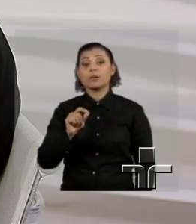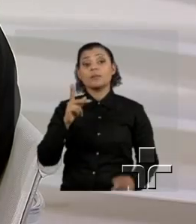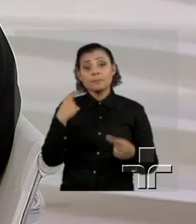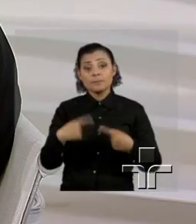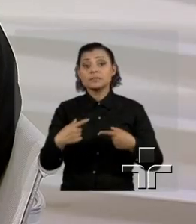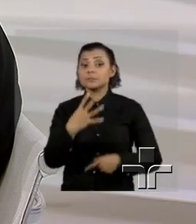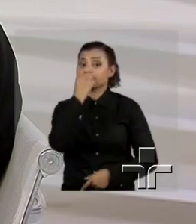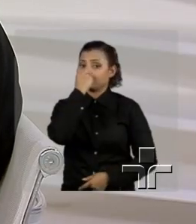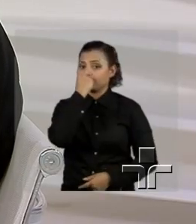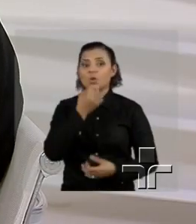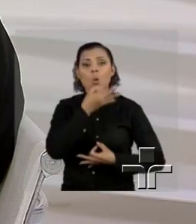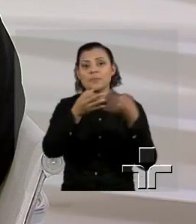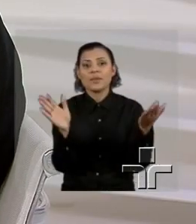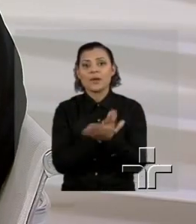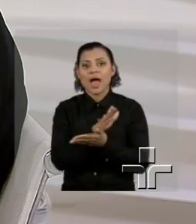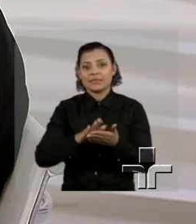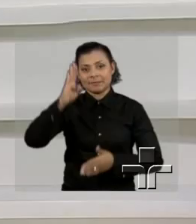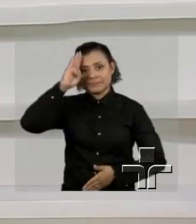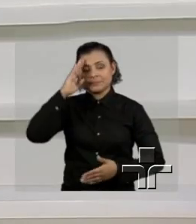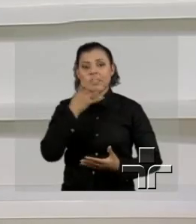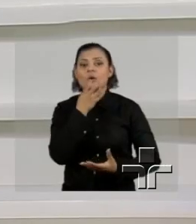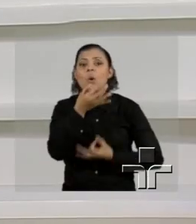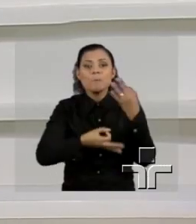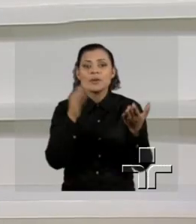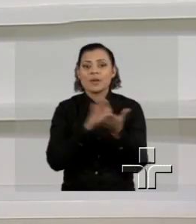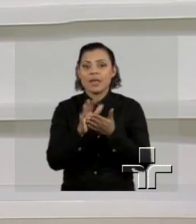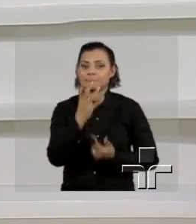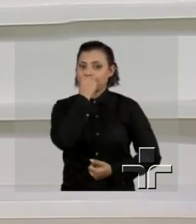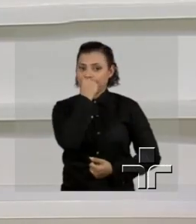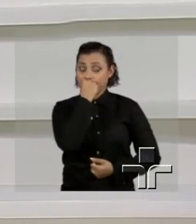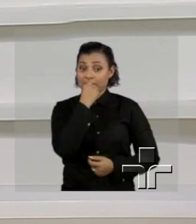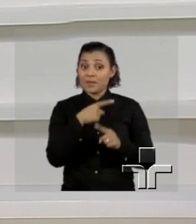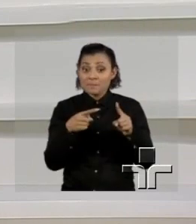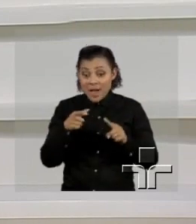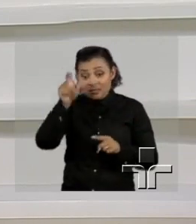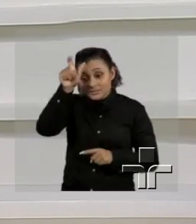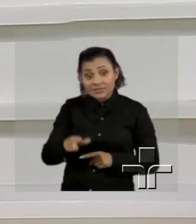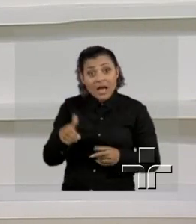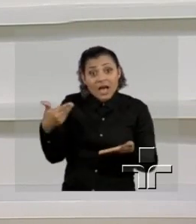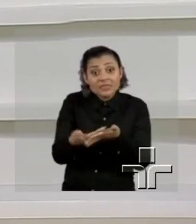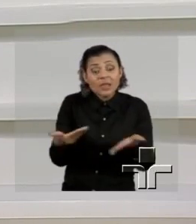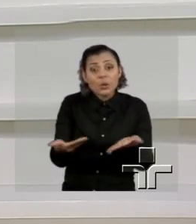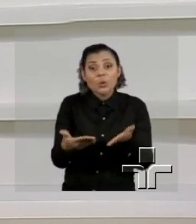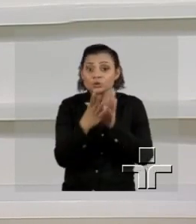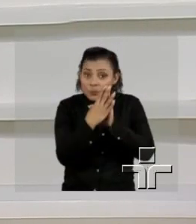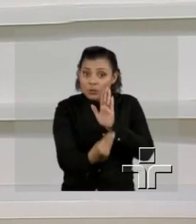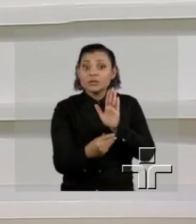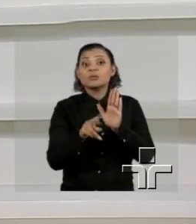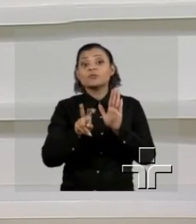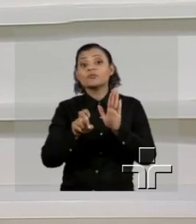Defesa, como fazer para que a gente continue, todo mundo se respeitando, todo mundo unido, porque o que acontece?